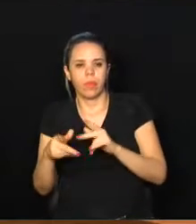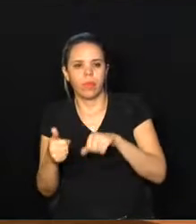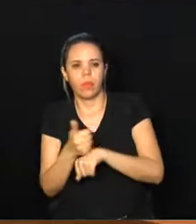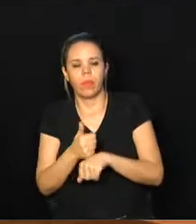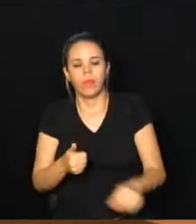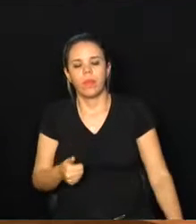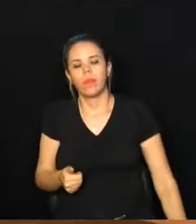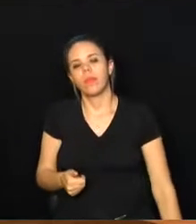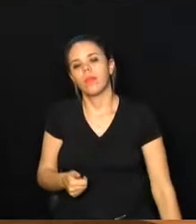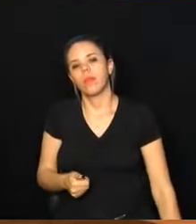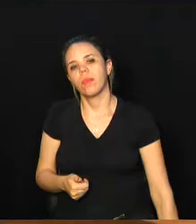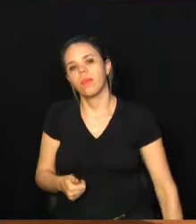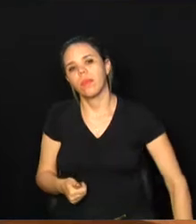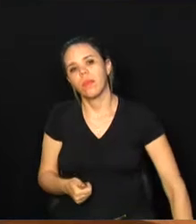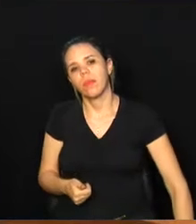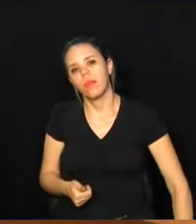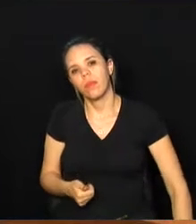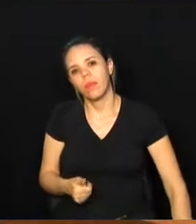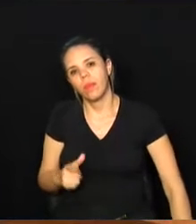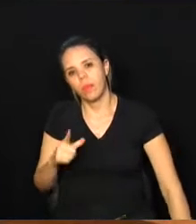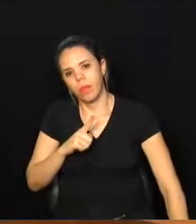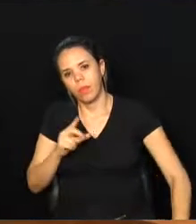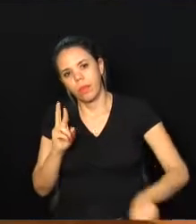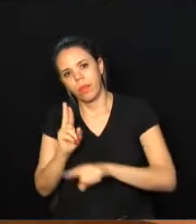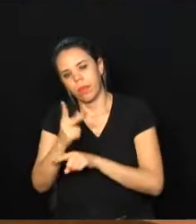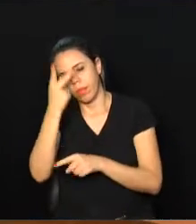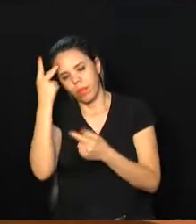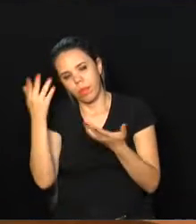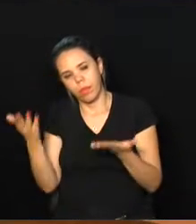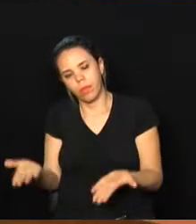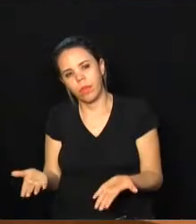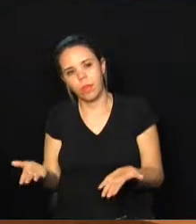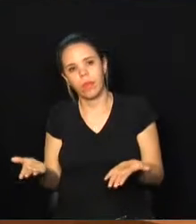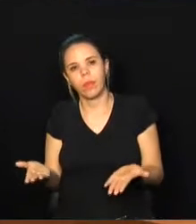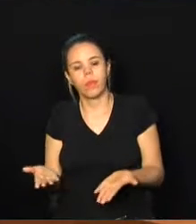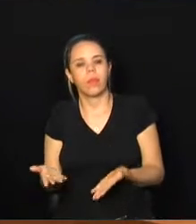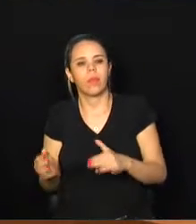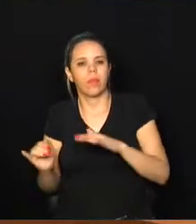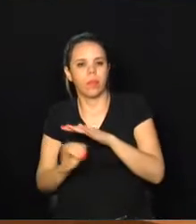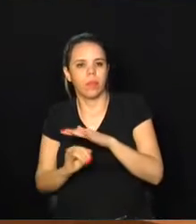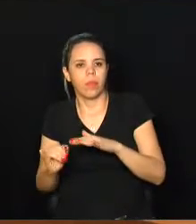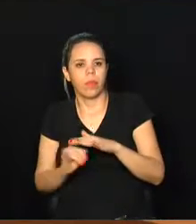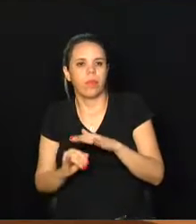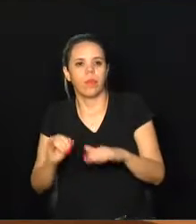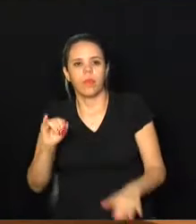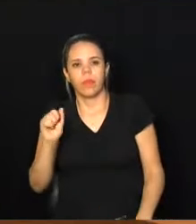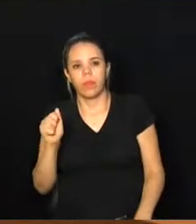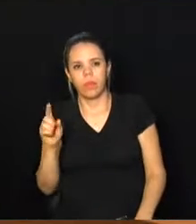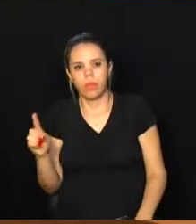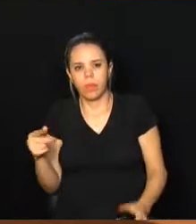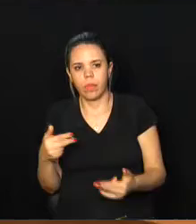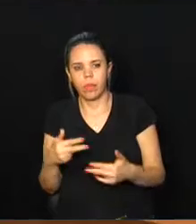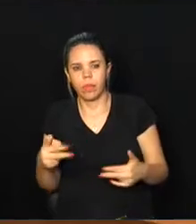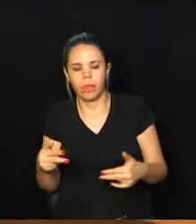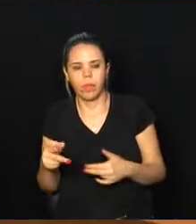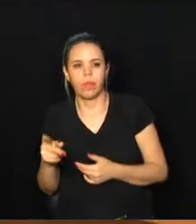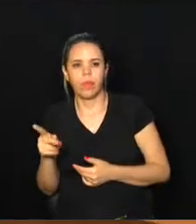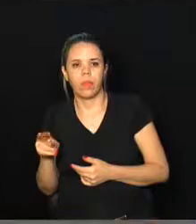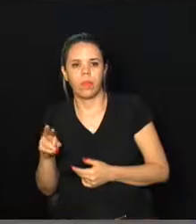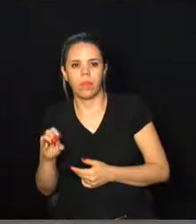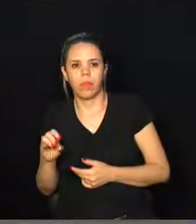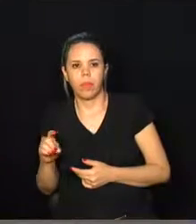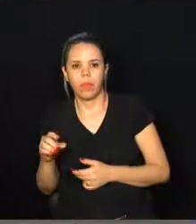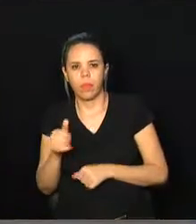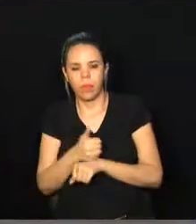cargos, teremos aí representantes que estão aqui, do Sinduscom, do IAB, da ProURB, da